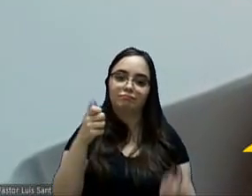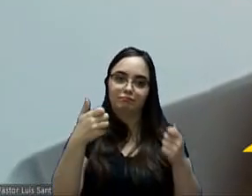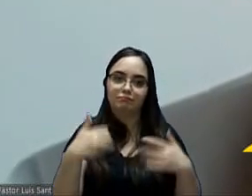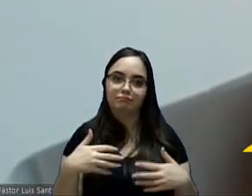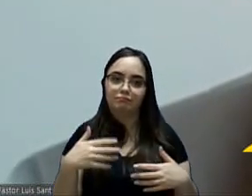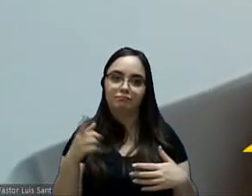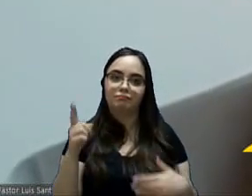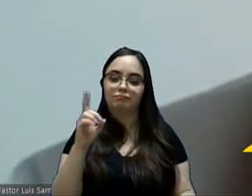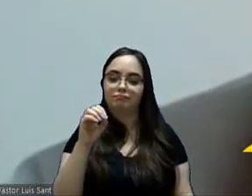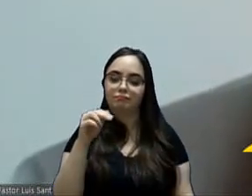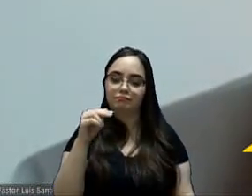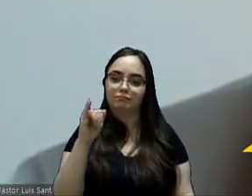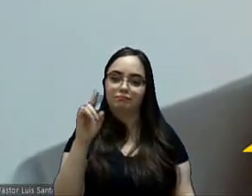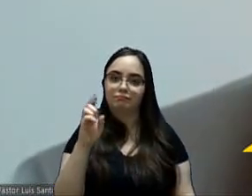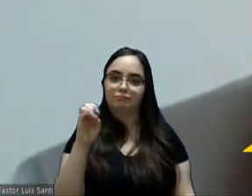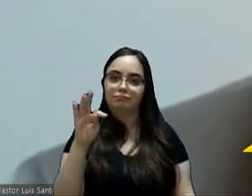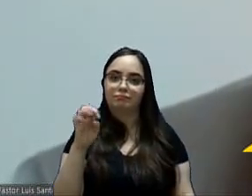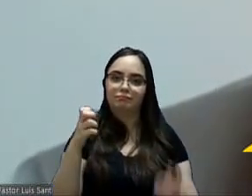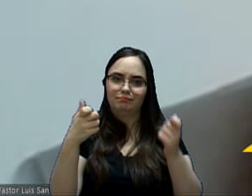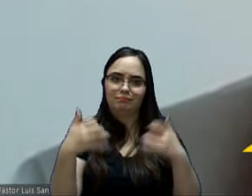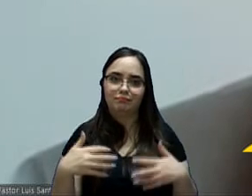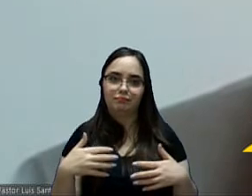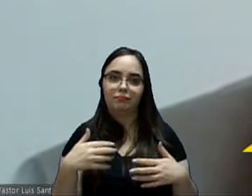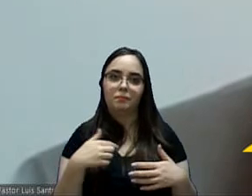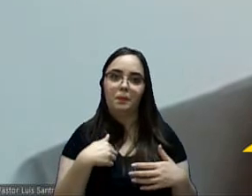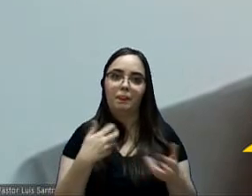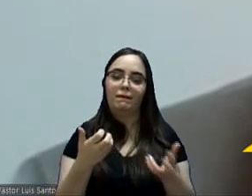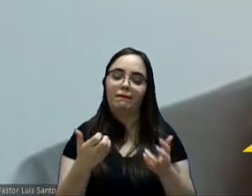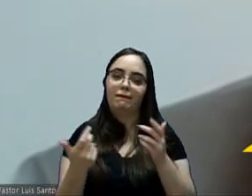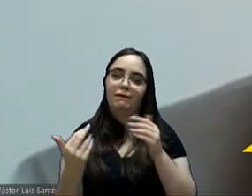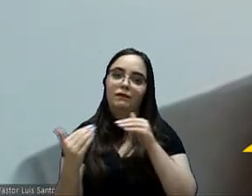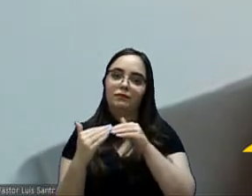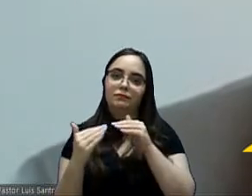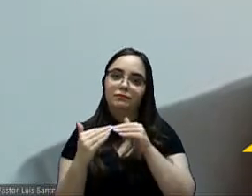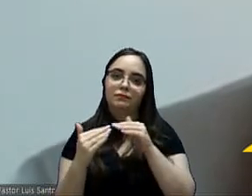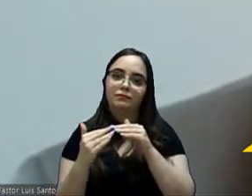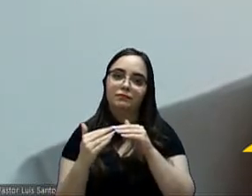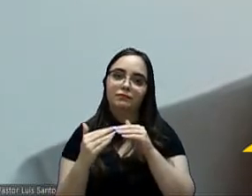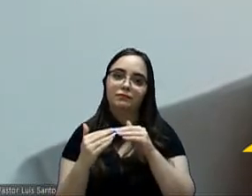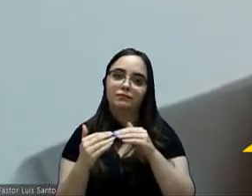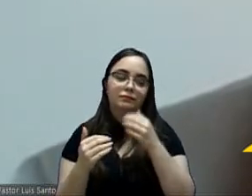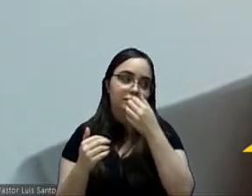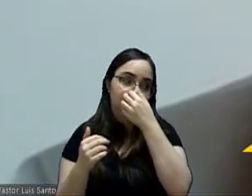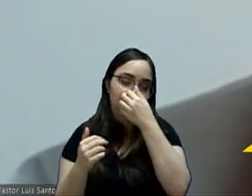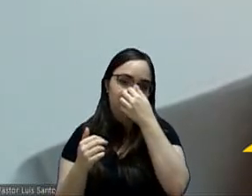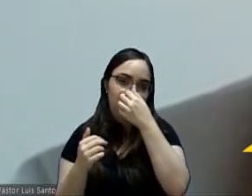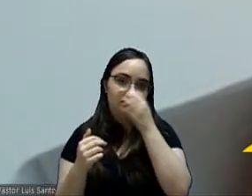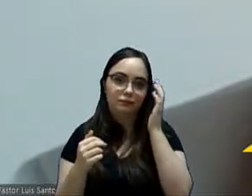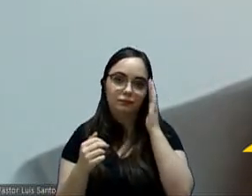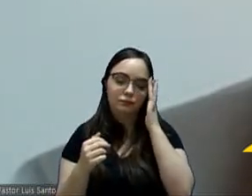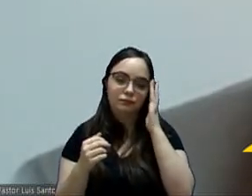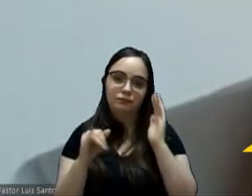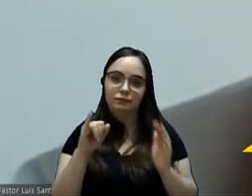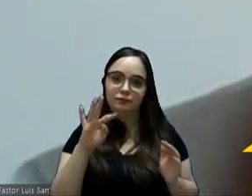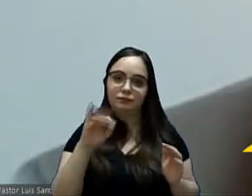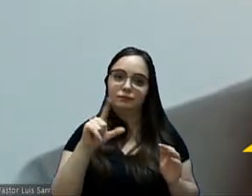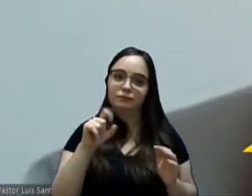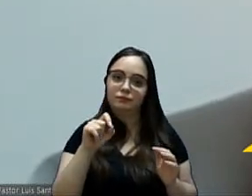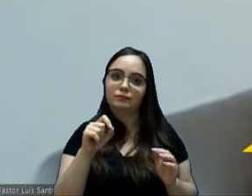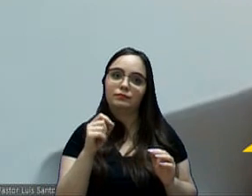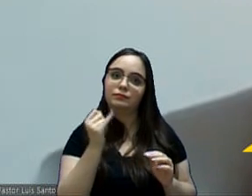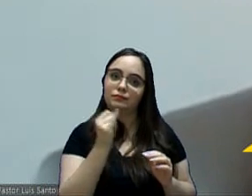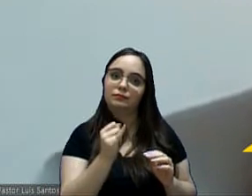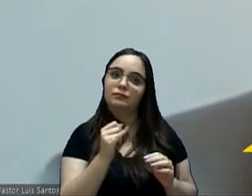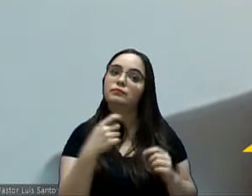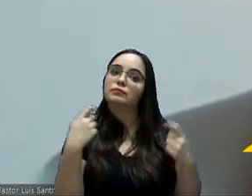que o vereador Donizete colocou, eu quero corroborar a sua fala, vereador João Donizete. O vereador Ítalo sabe,